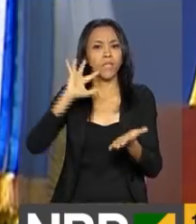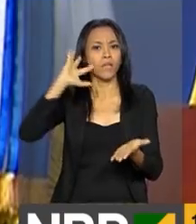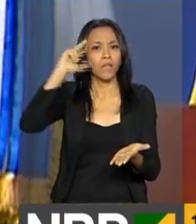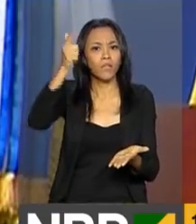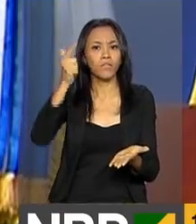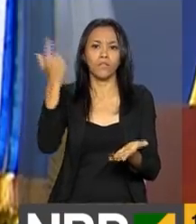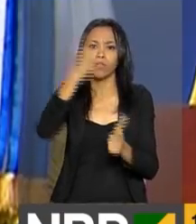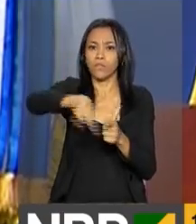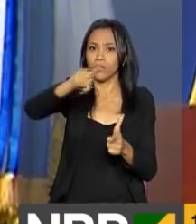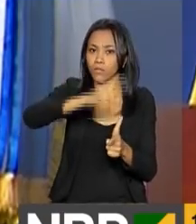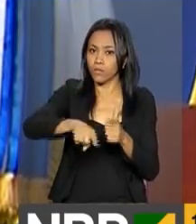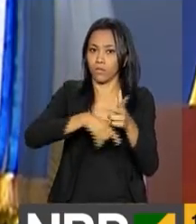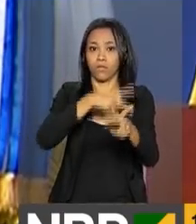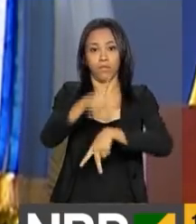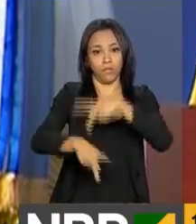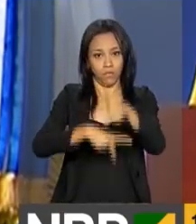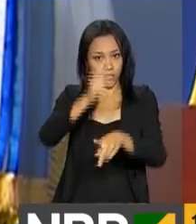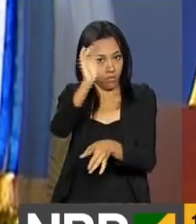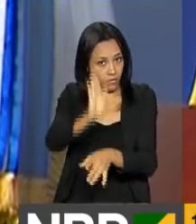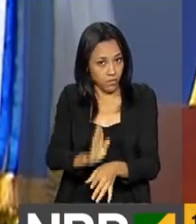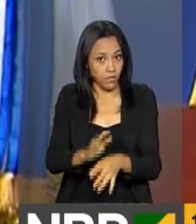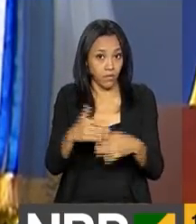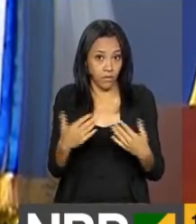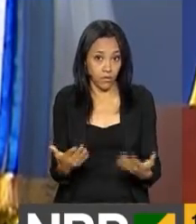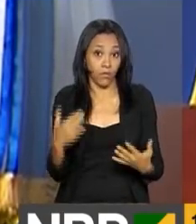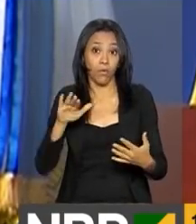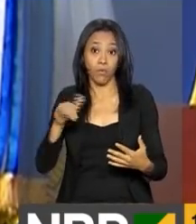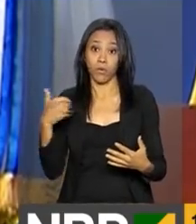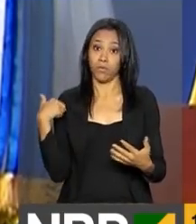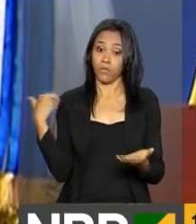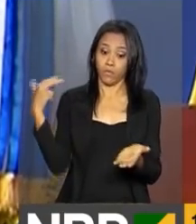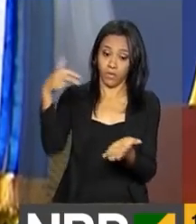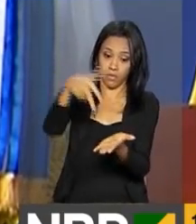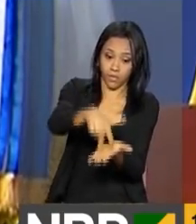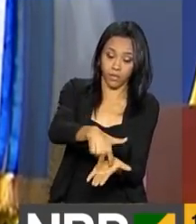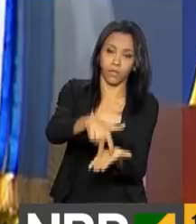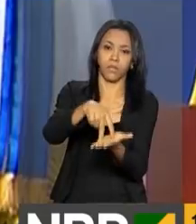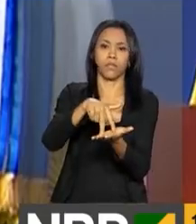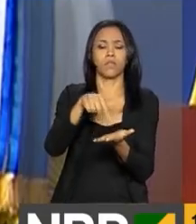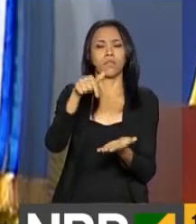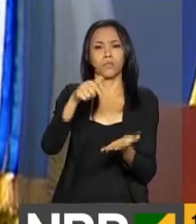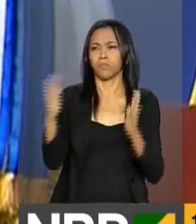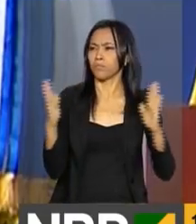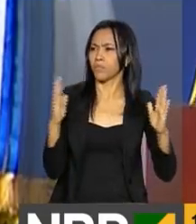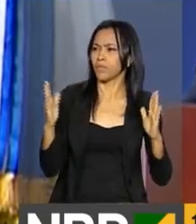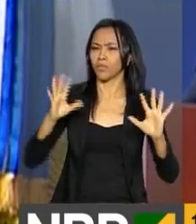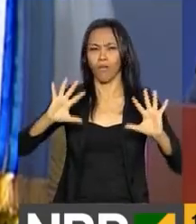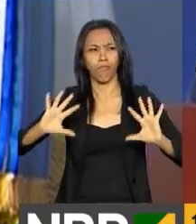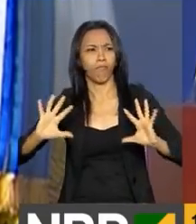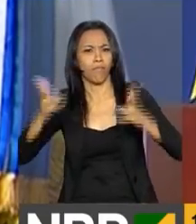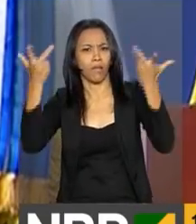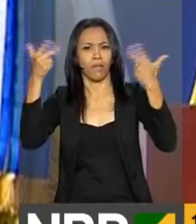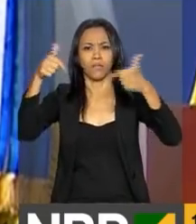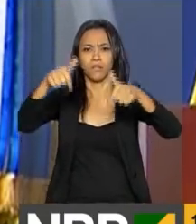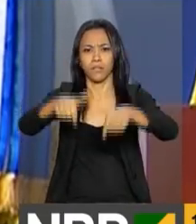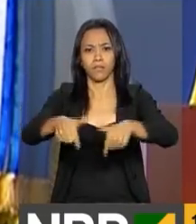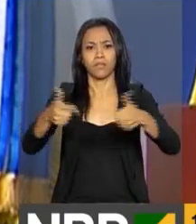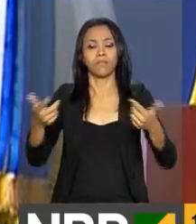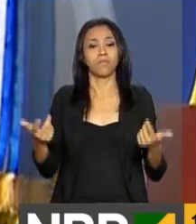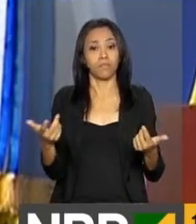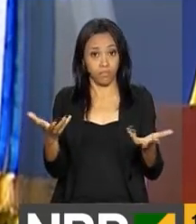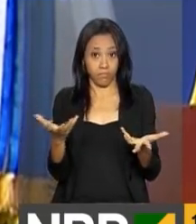do povo brasileiro. Então, ao vir aqui, num período de festas, é